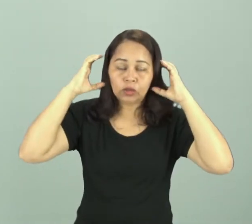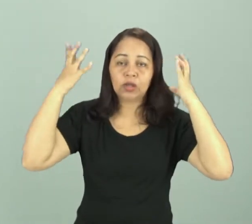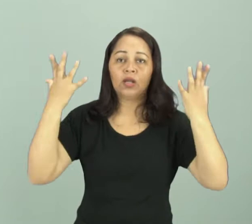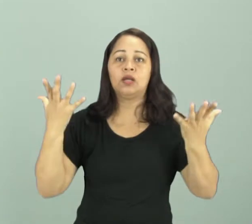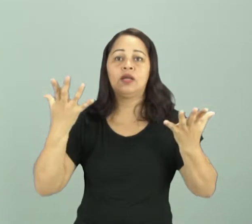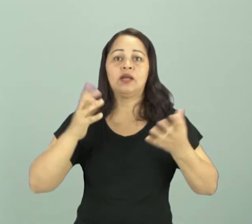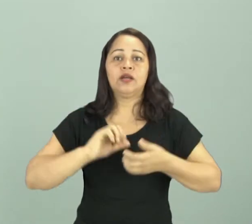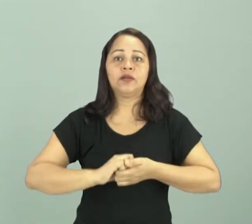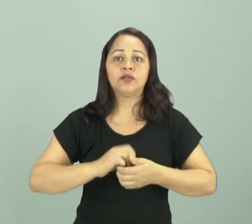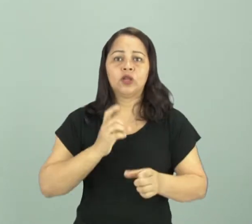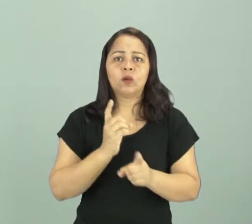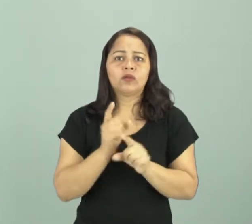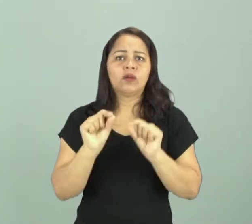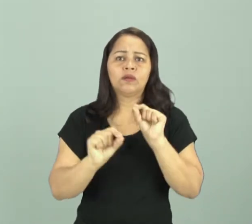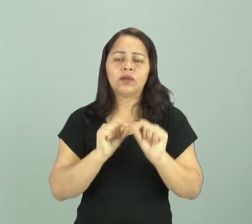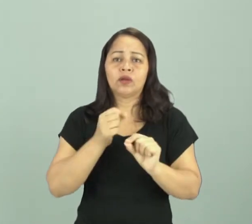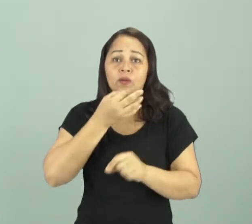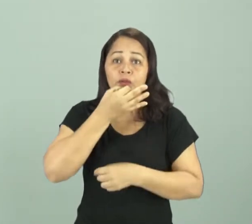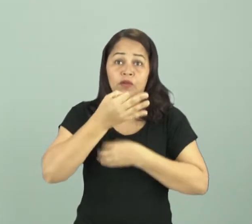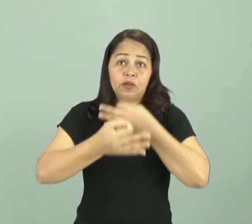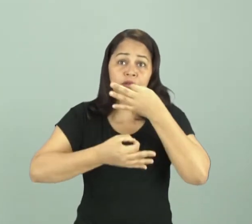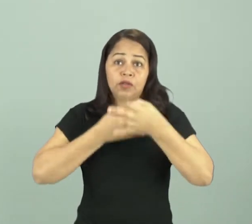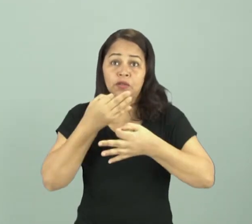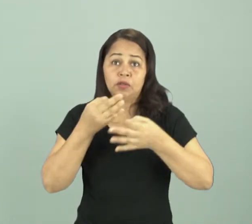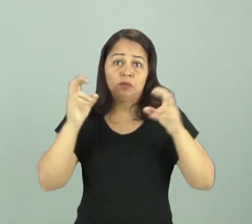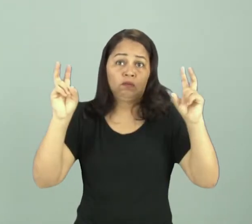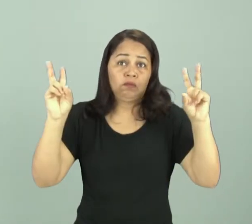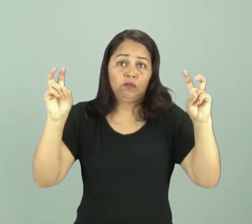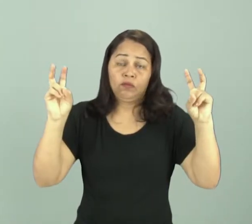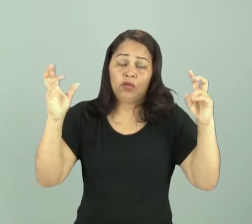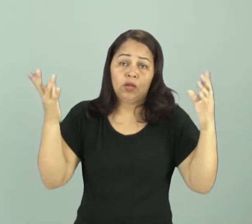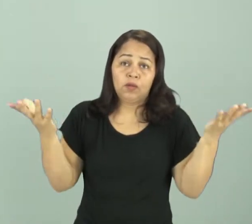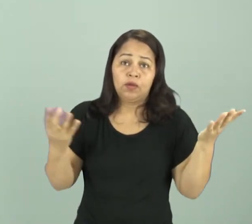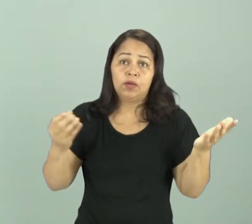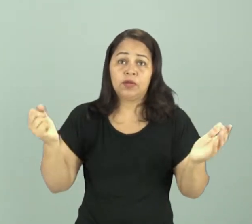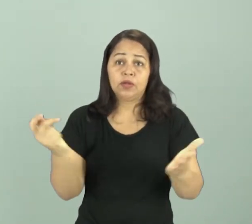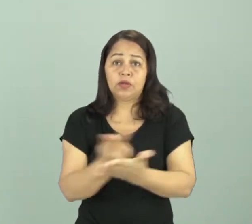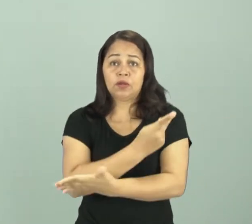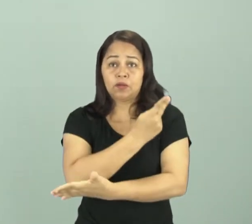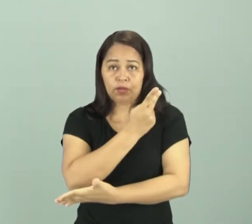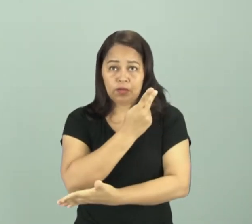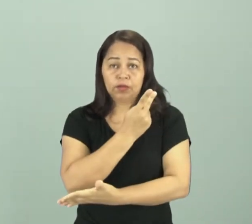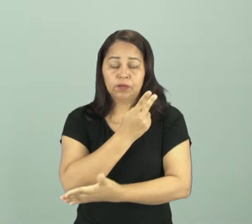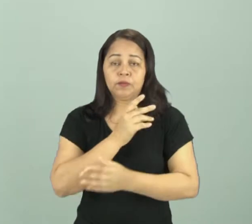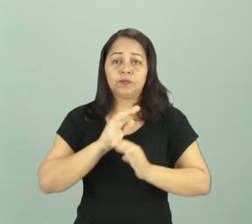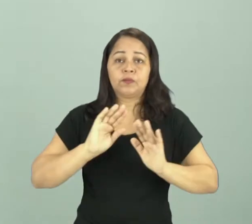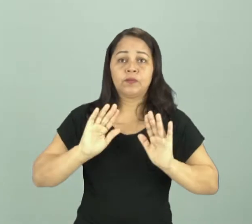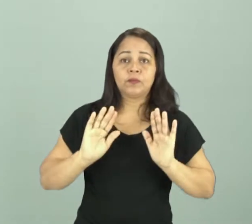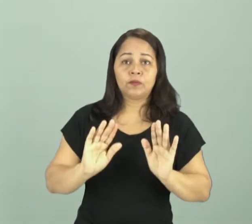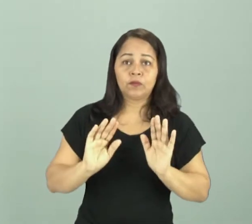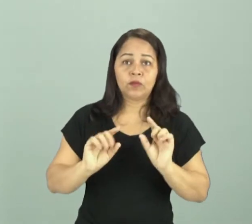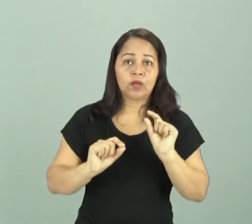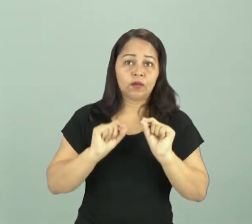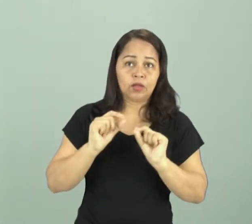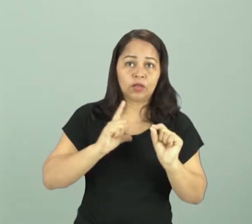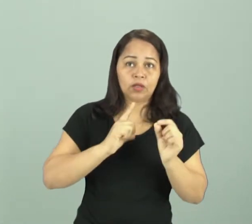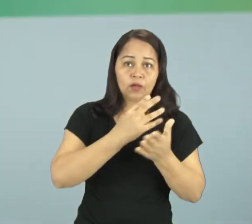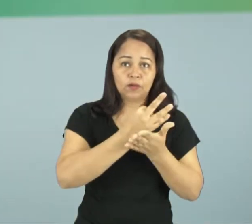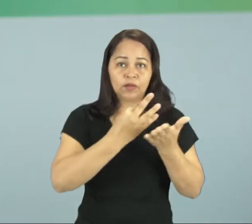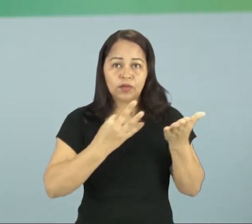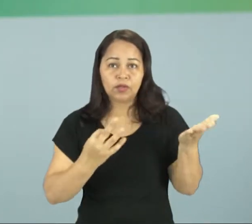uma análise sobre um determinado tema. Então, pelo fato de ter um texto